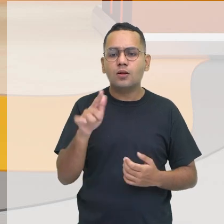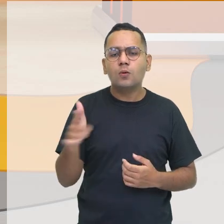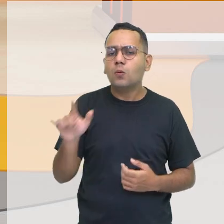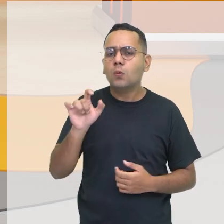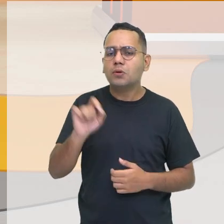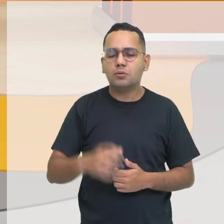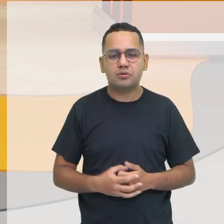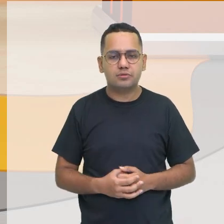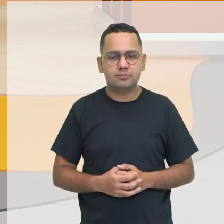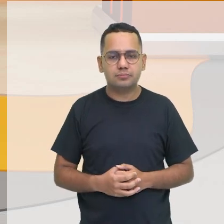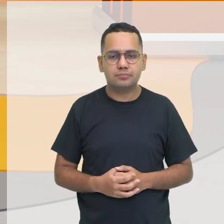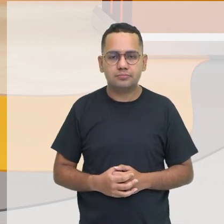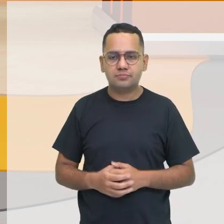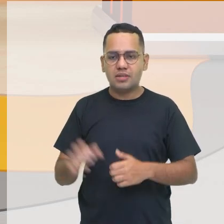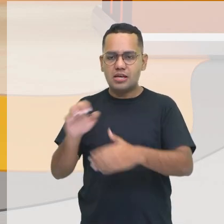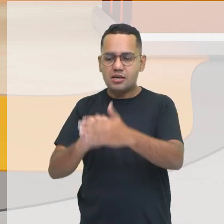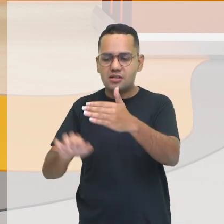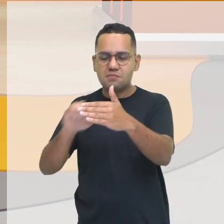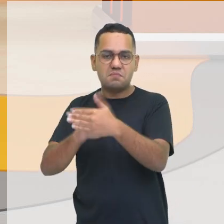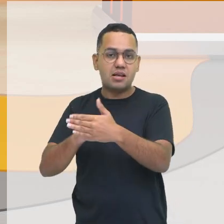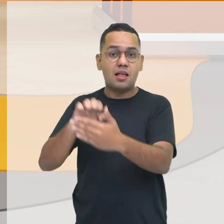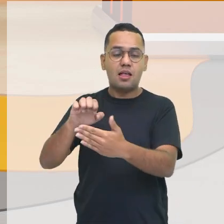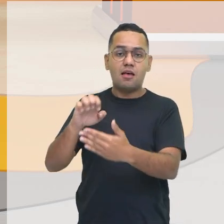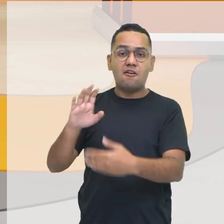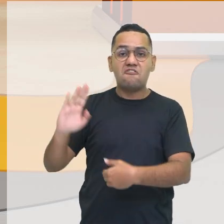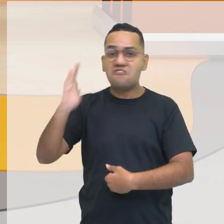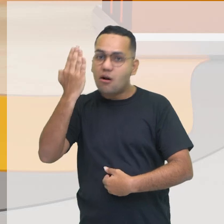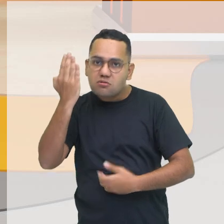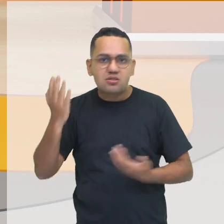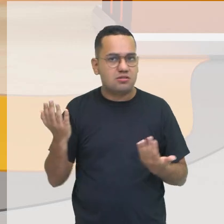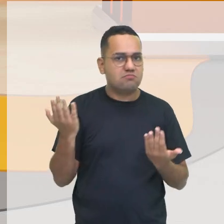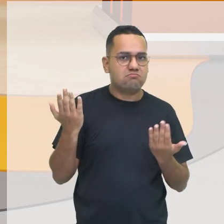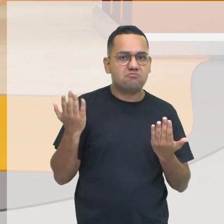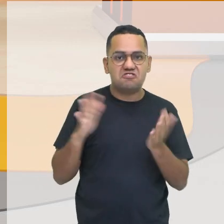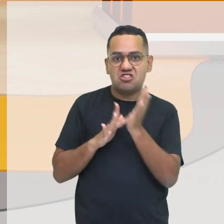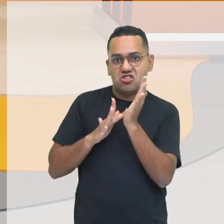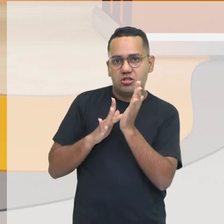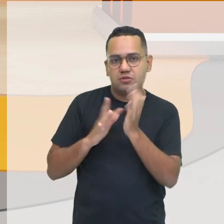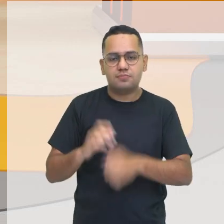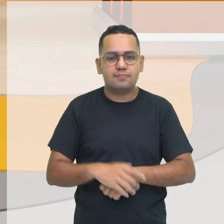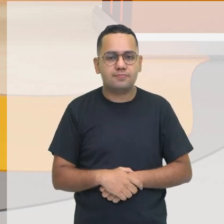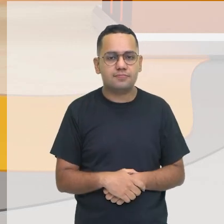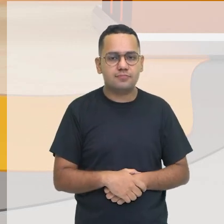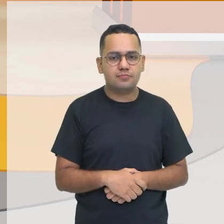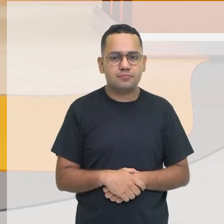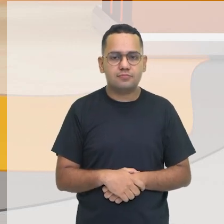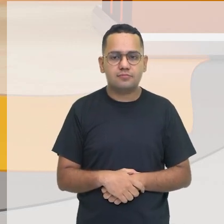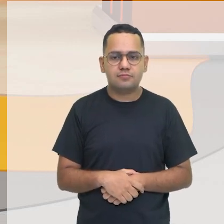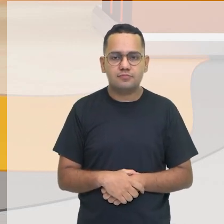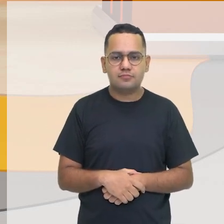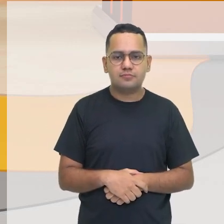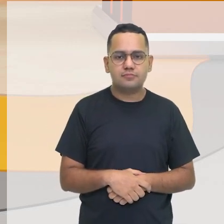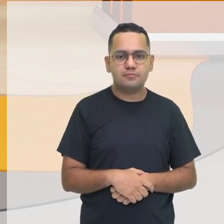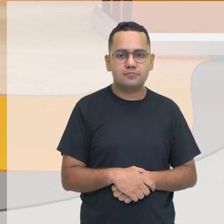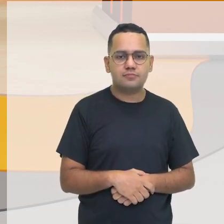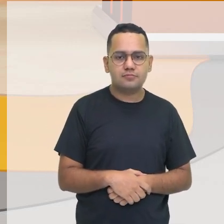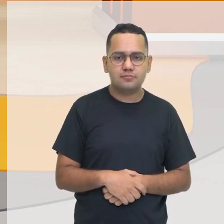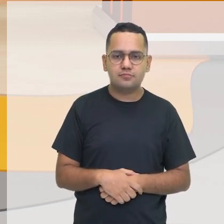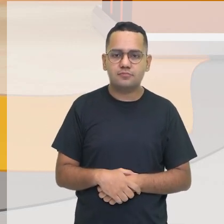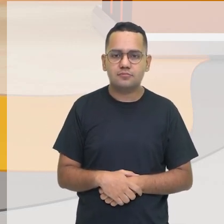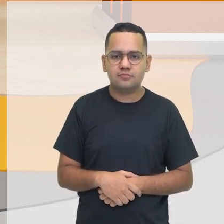criação de empresas fantasmas. Como havia a liberação de crédito, não havia vamos dizer